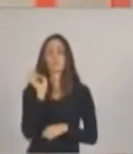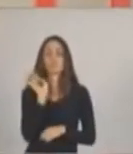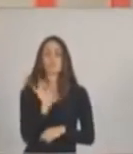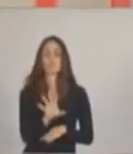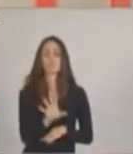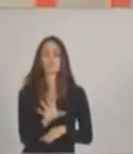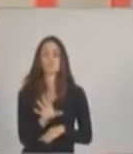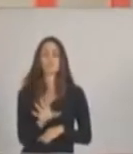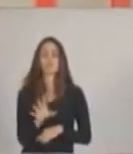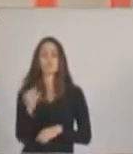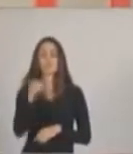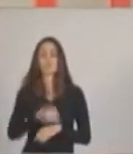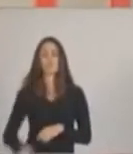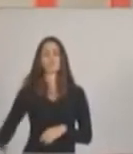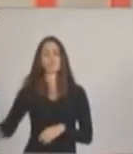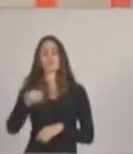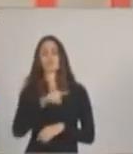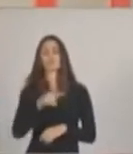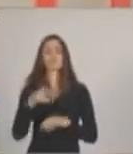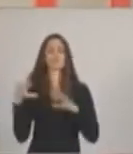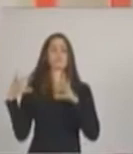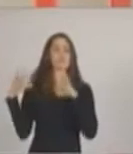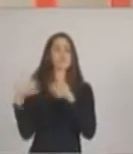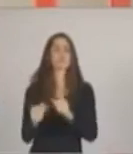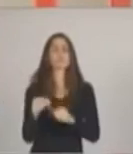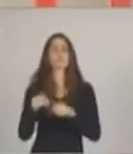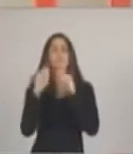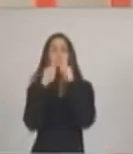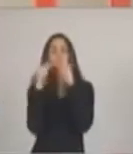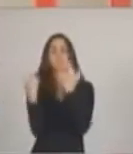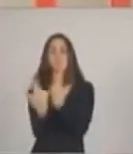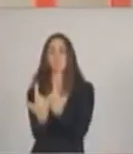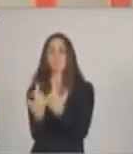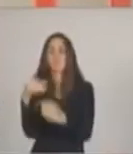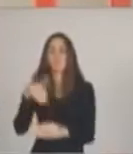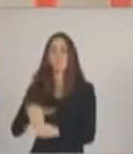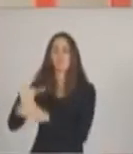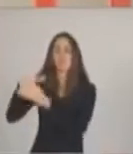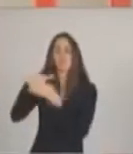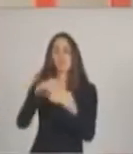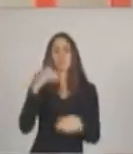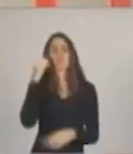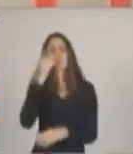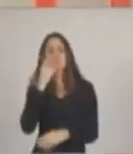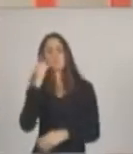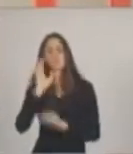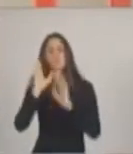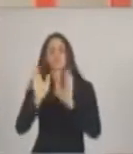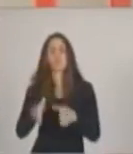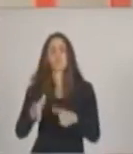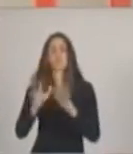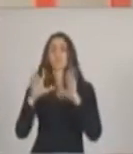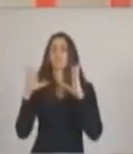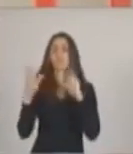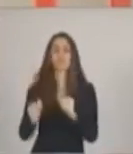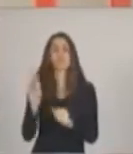procuradores desta casa, votado por todos os deputados e